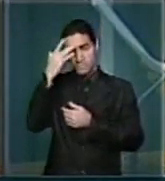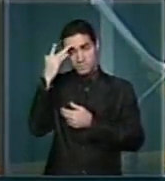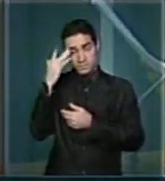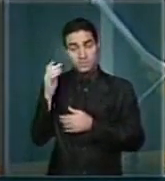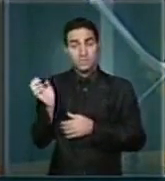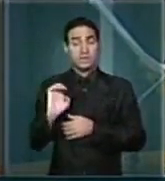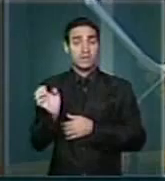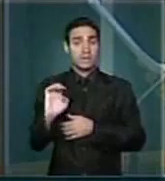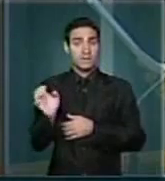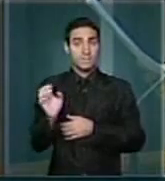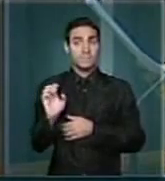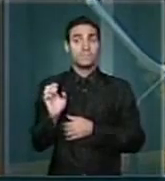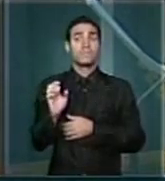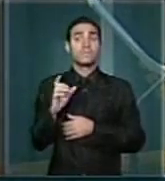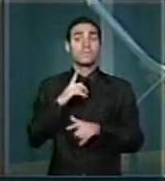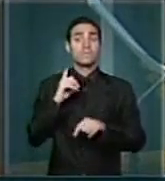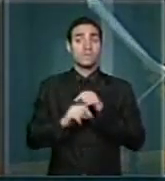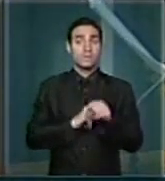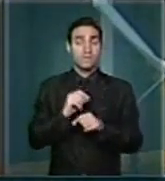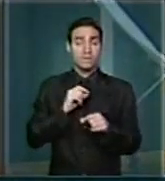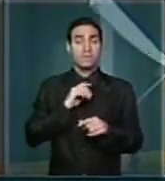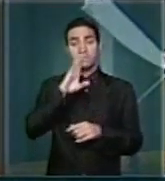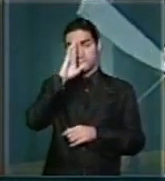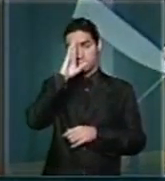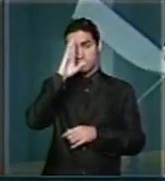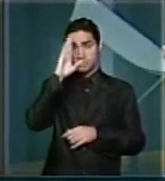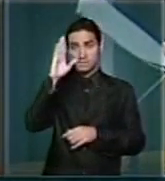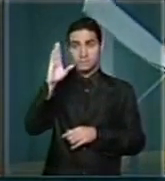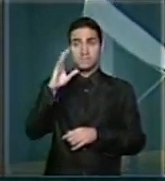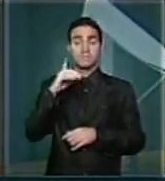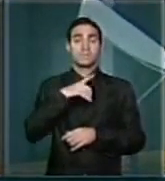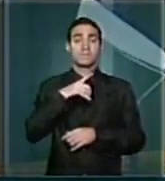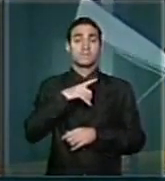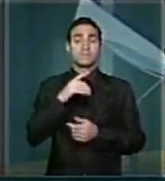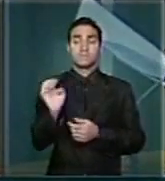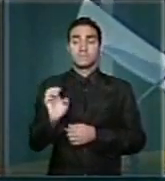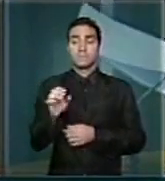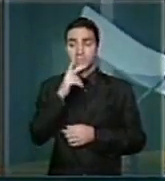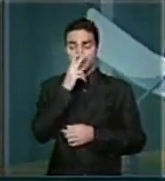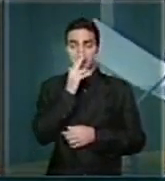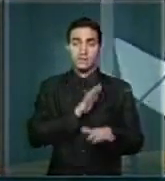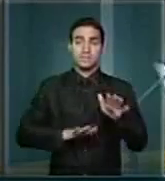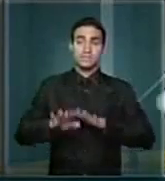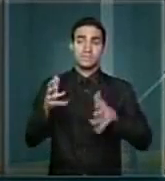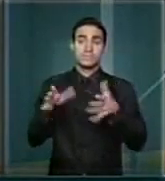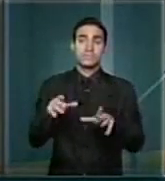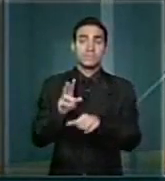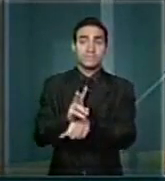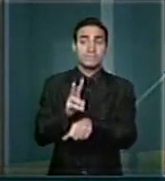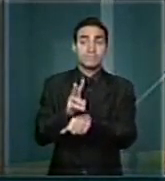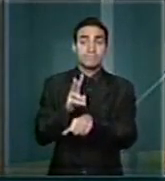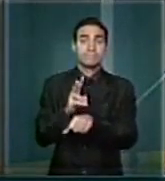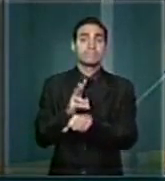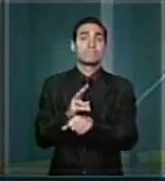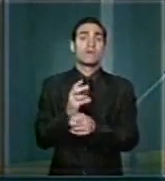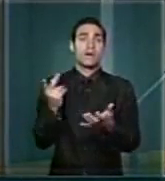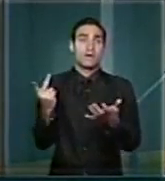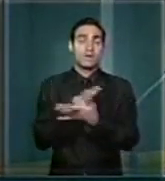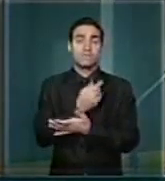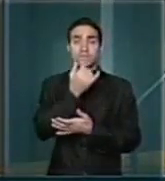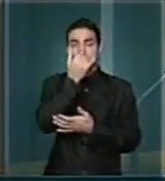crítico, tem havido, principalmente entre os mais jovens, um certo relaxamento no cuidado com a prevenção e a transmissão da